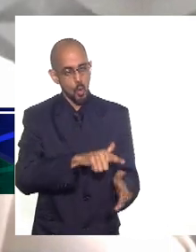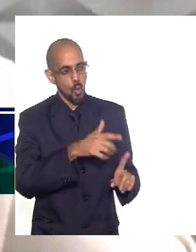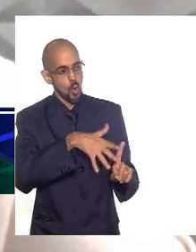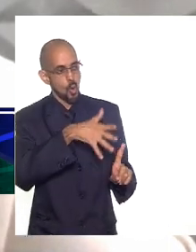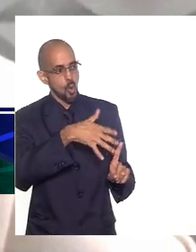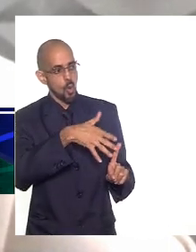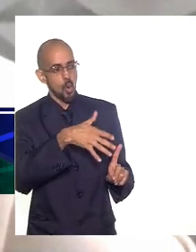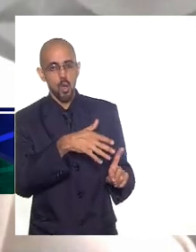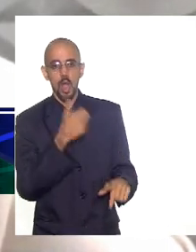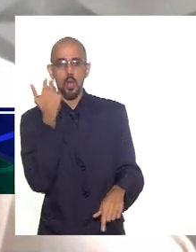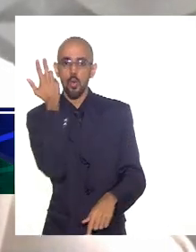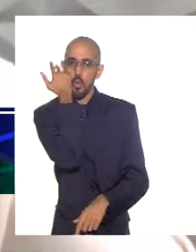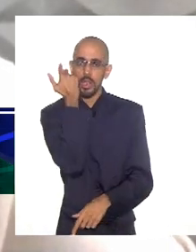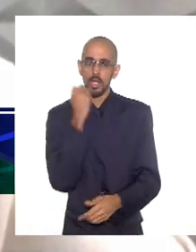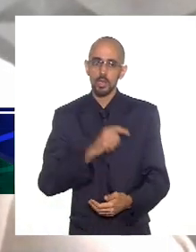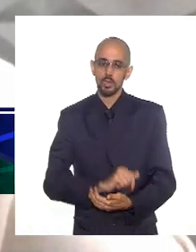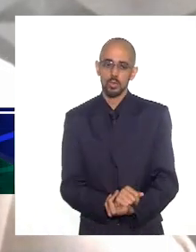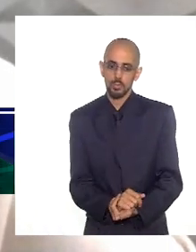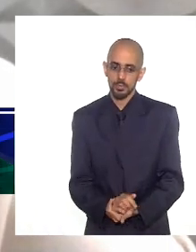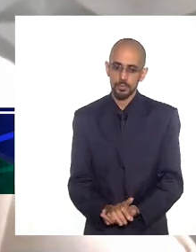deputado Eliomar Coelho.